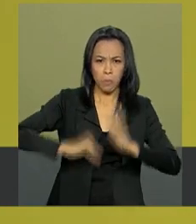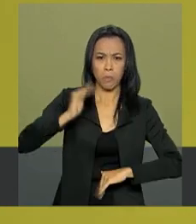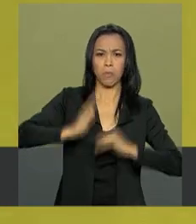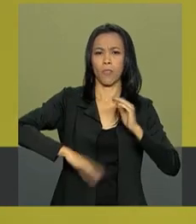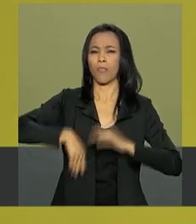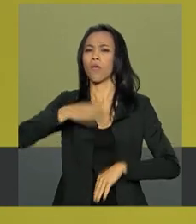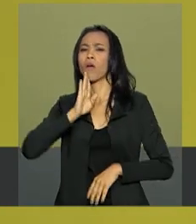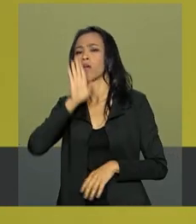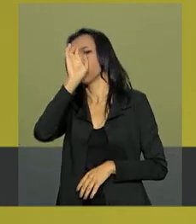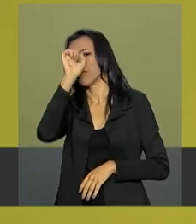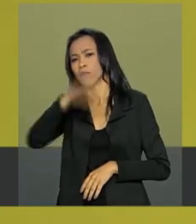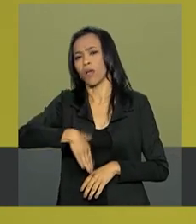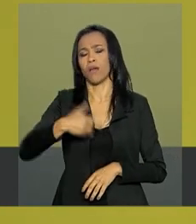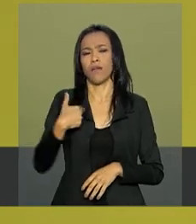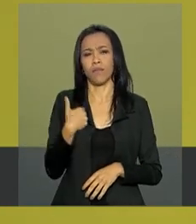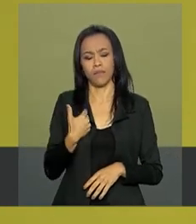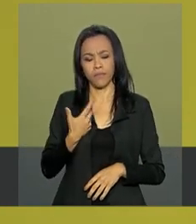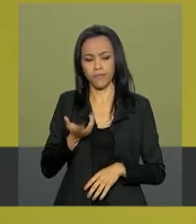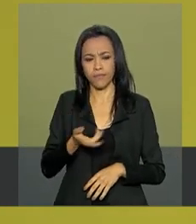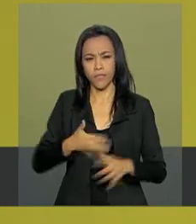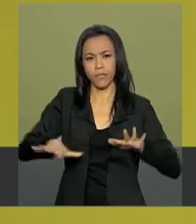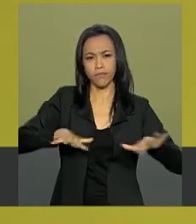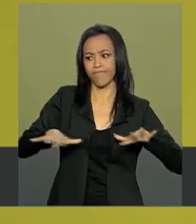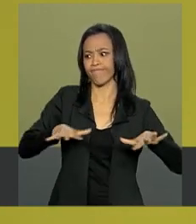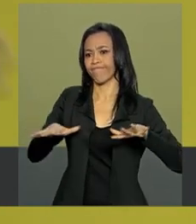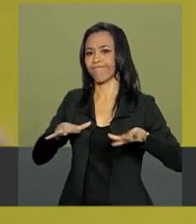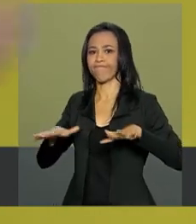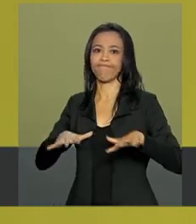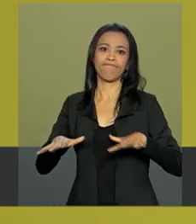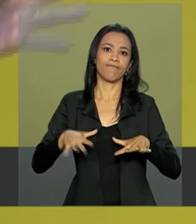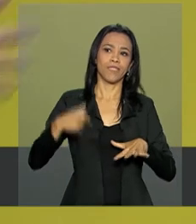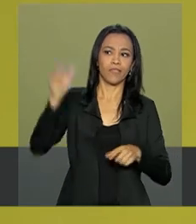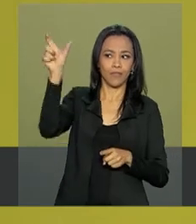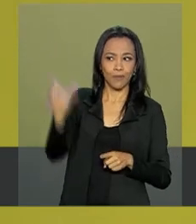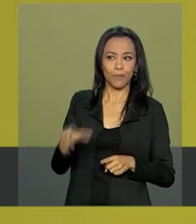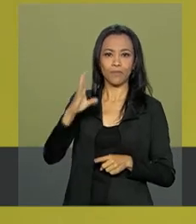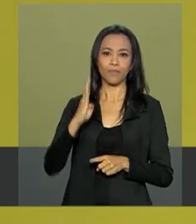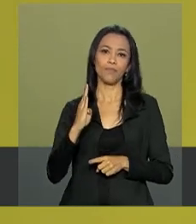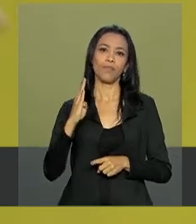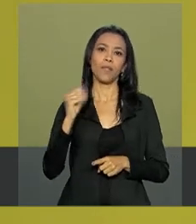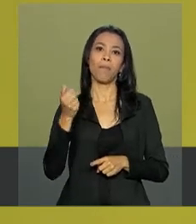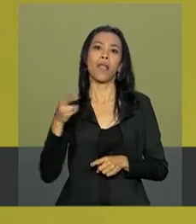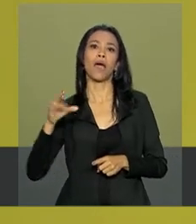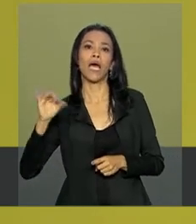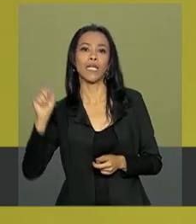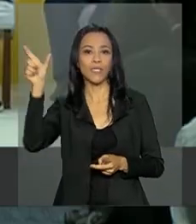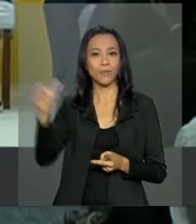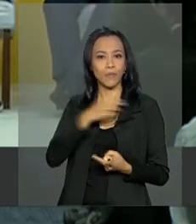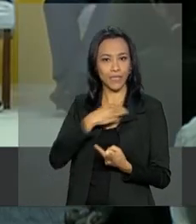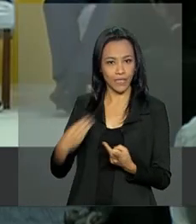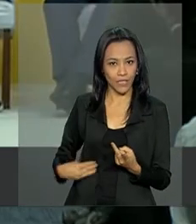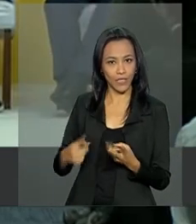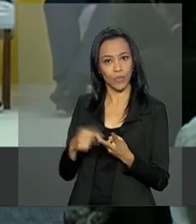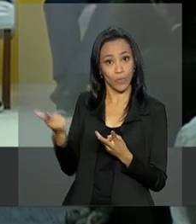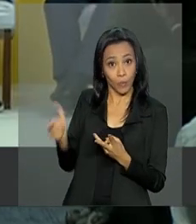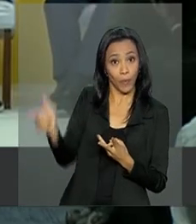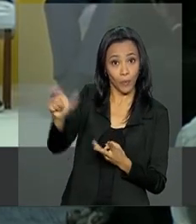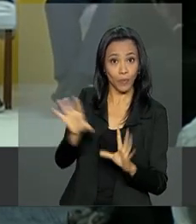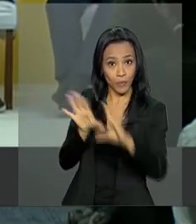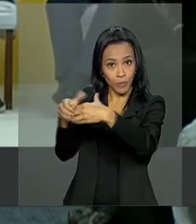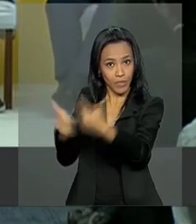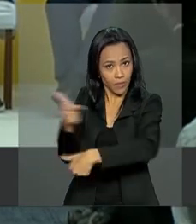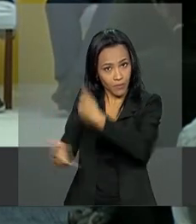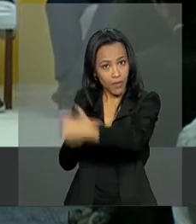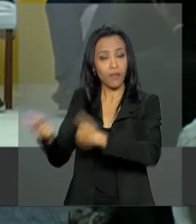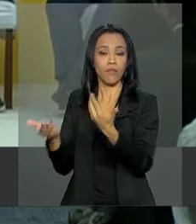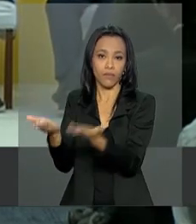exação, do dinamismo, do Blairo, do Caffarelli, do Guarda e de toda a nossa equipe. É